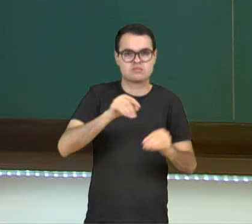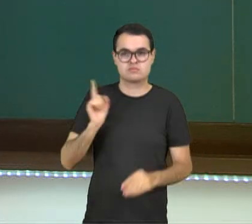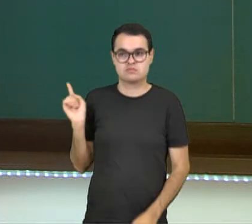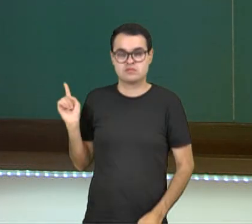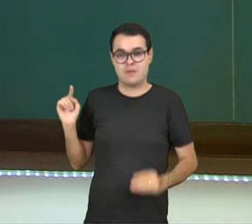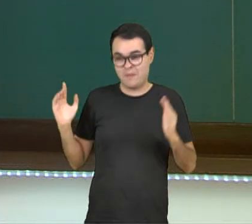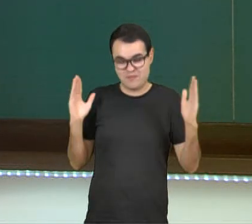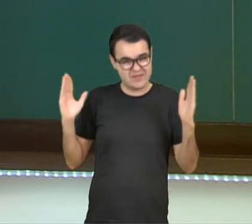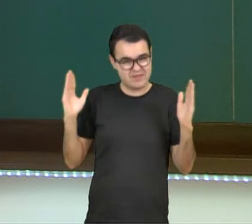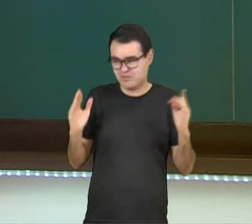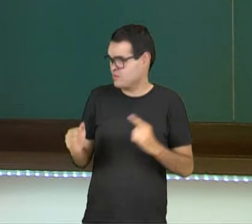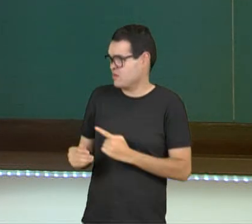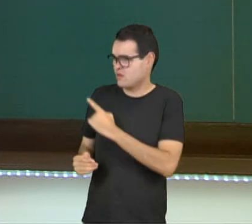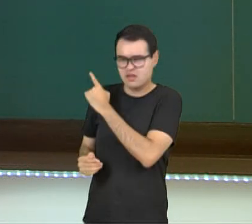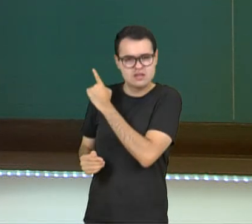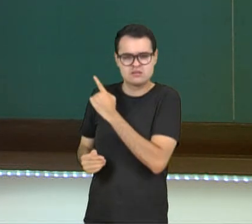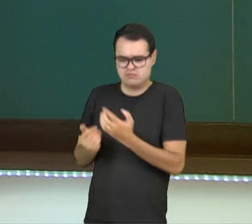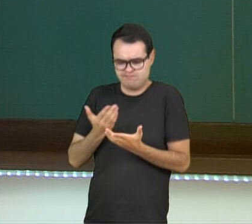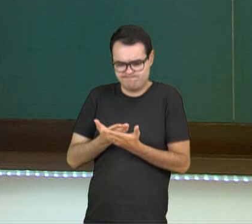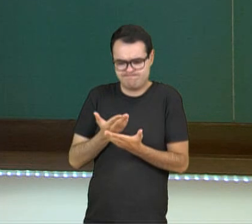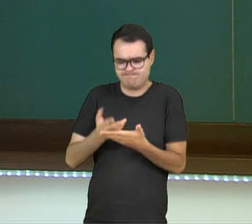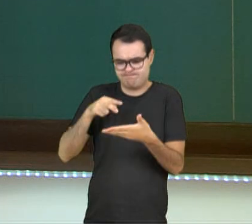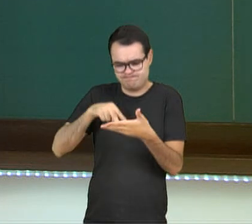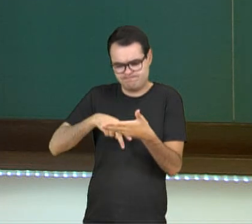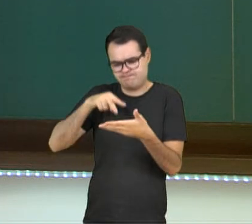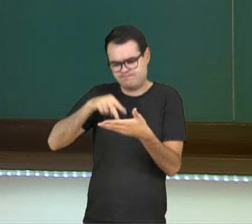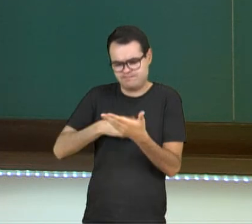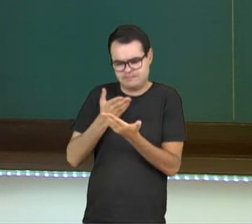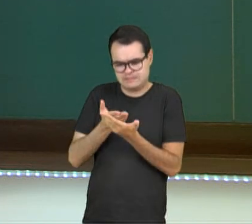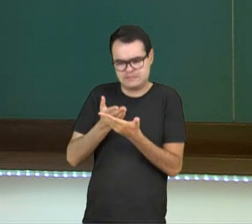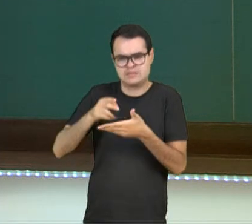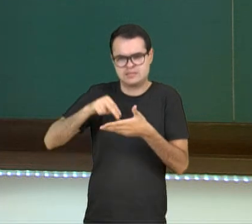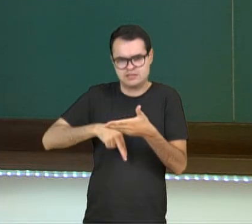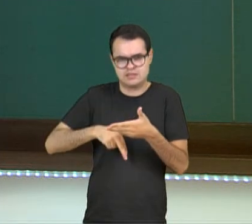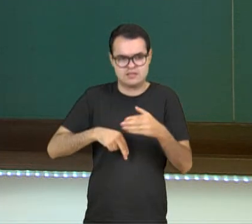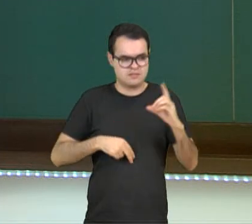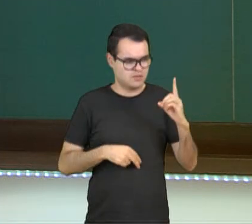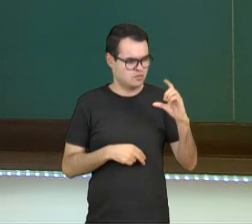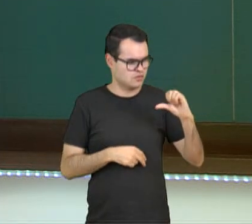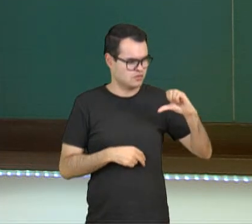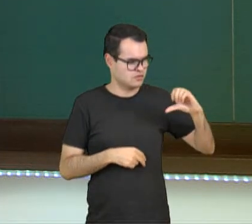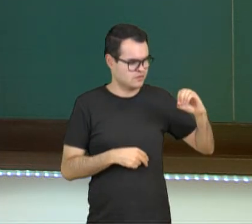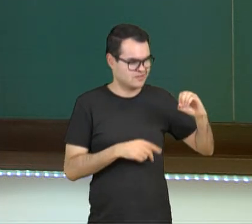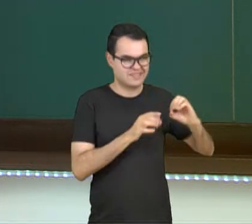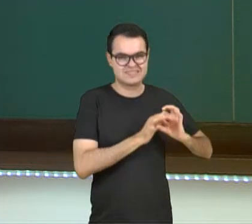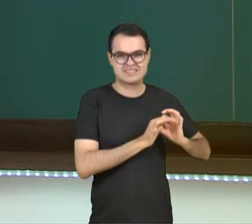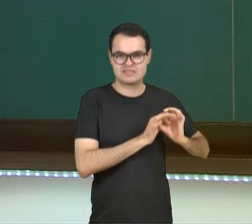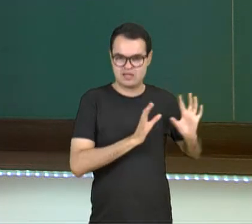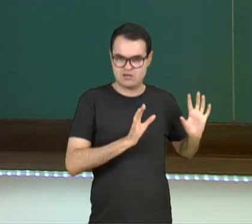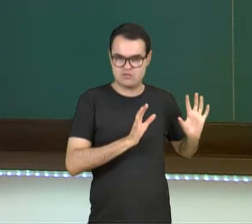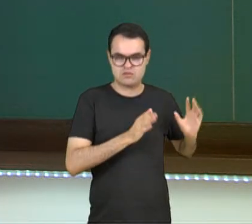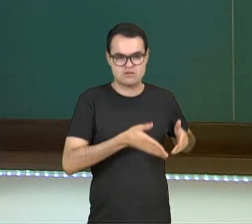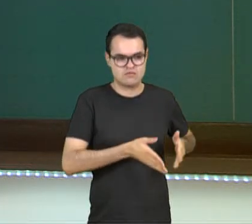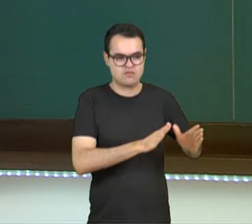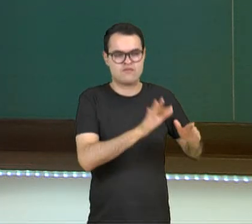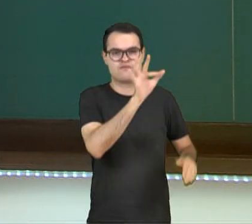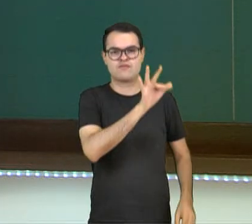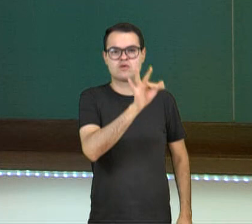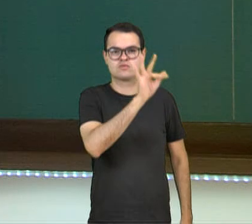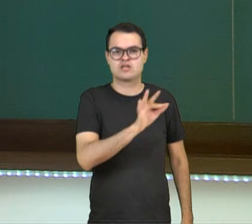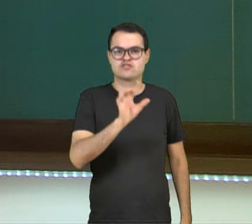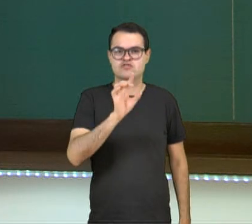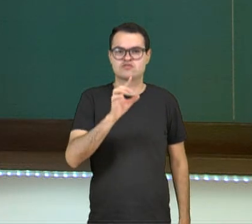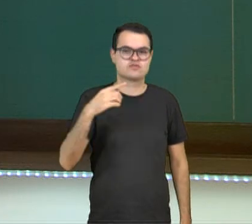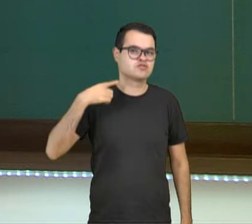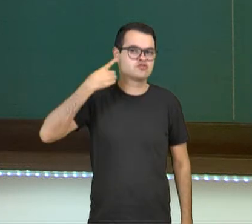E durante todo esse período, ele ia estudando. Quando ele saiu, ele se matriculou e fez a faculdade de Direito.